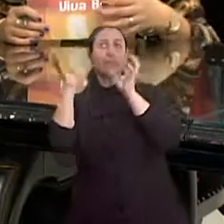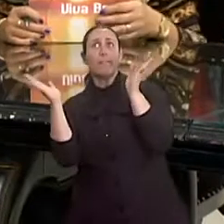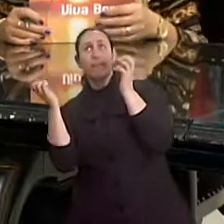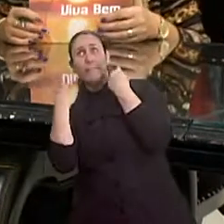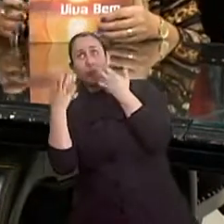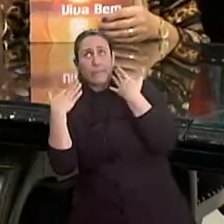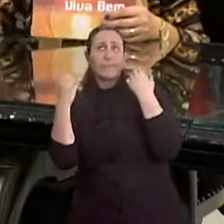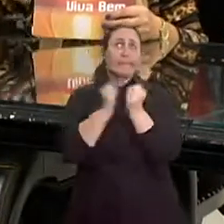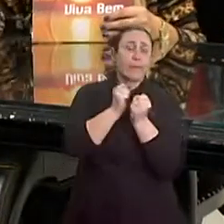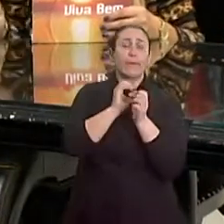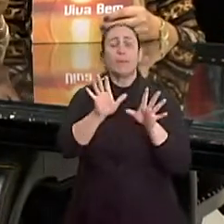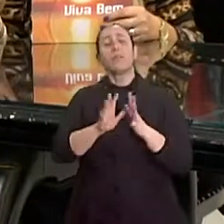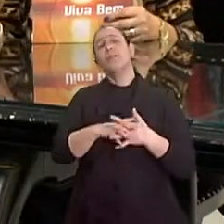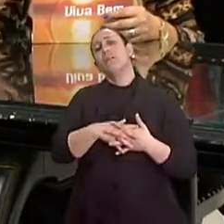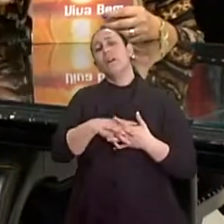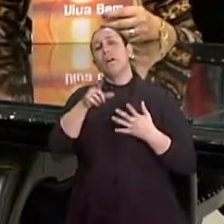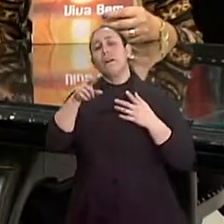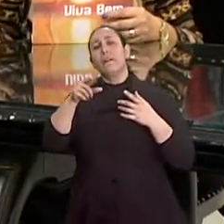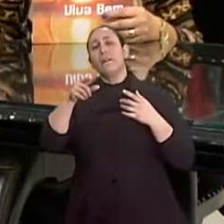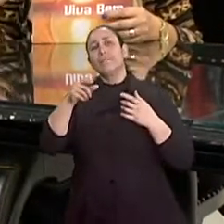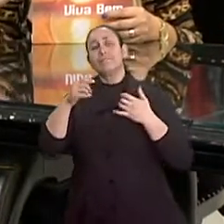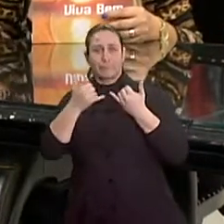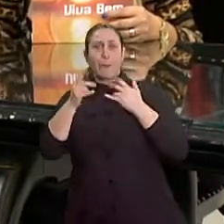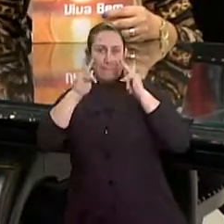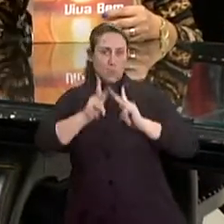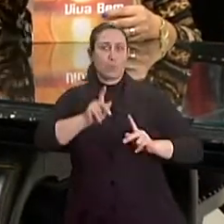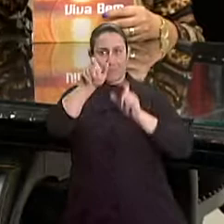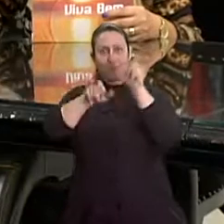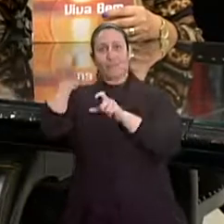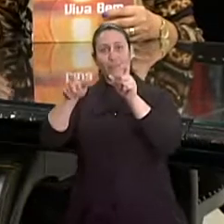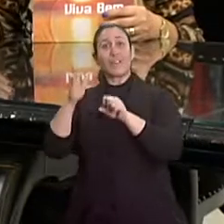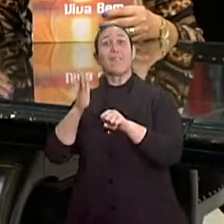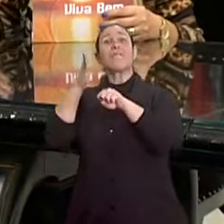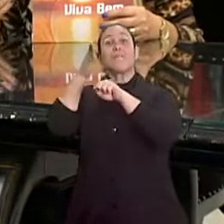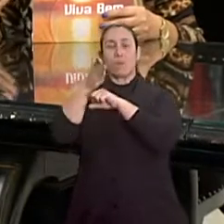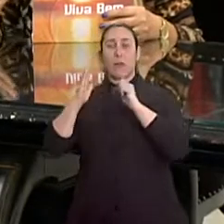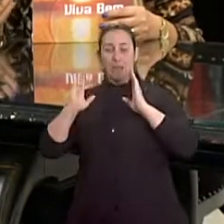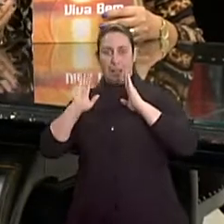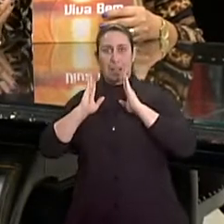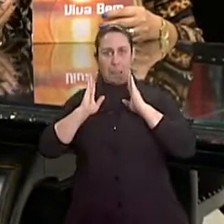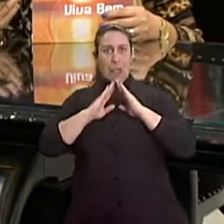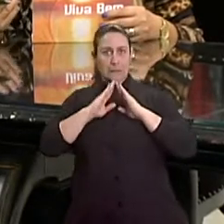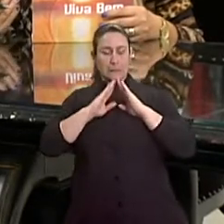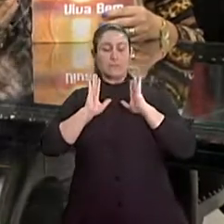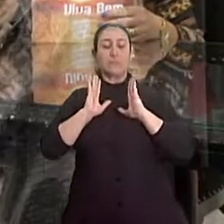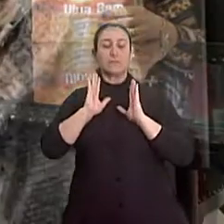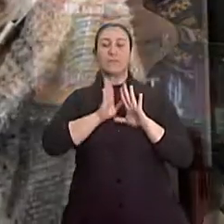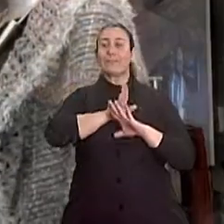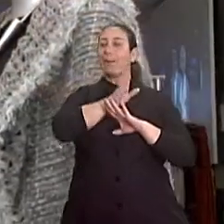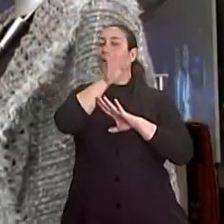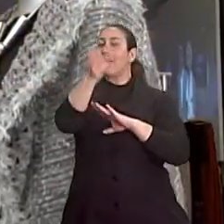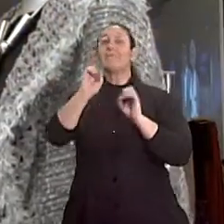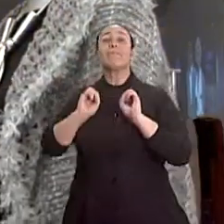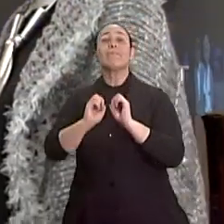perguntar a tua opinião Sim. sobre as festas em que as pessoas vão de casa com vestido de alça ou com vestido tomara